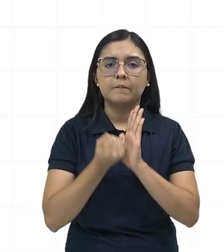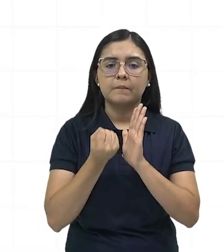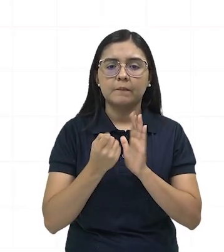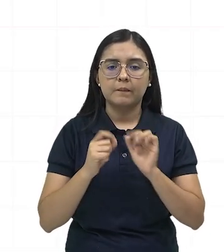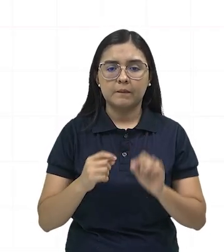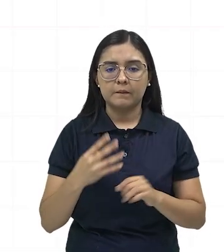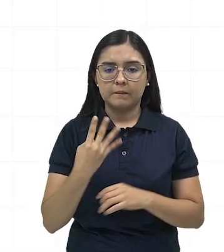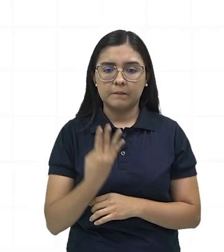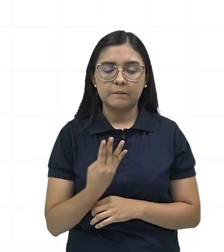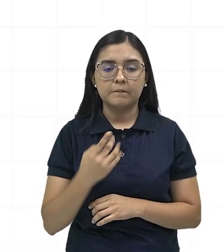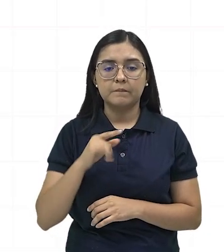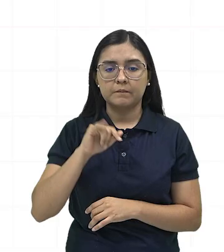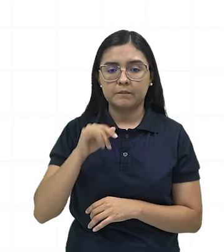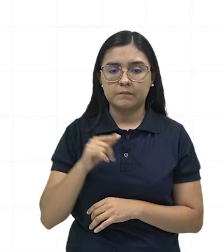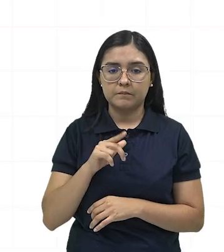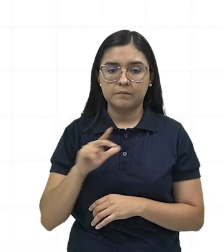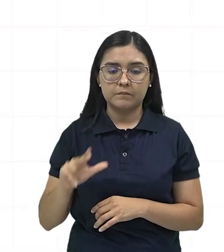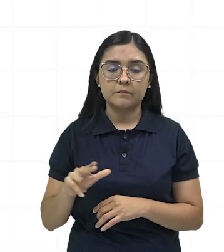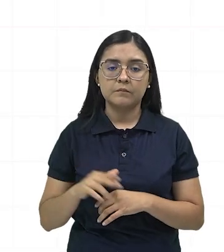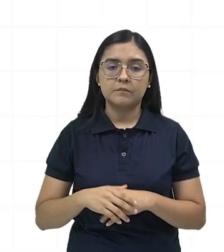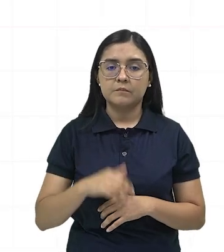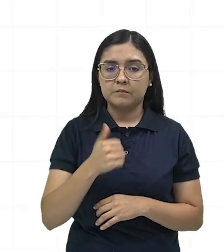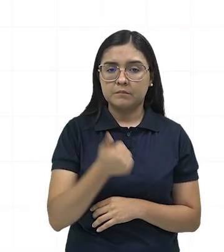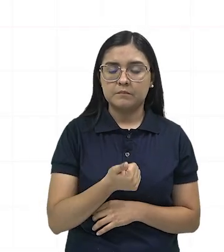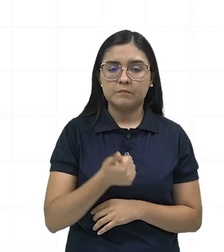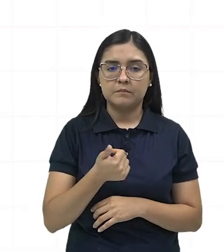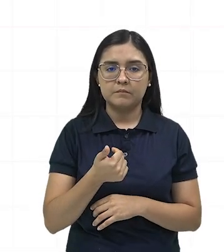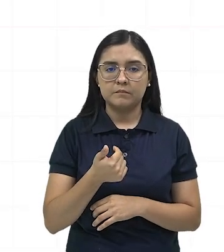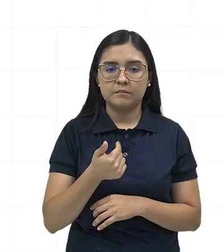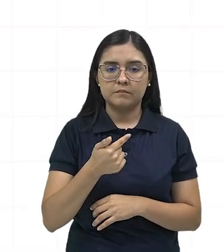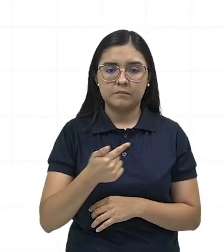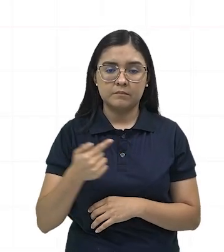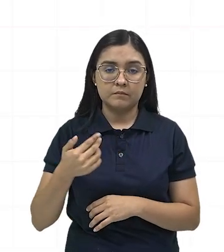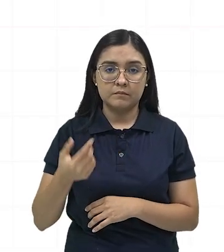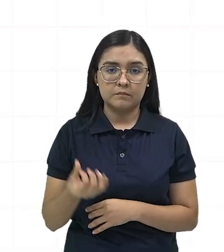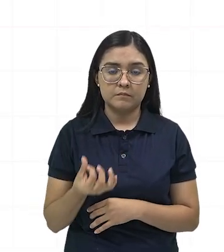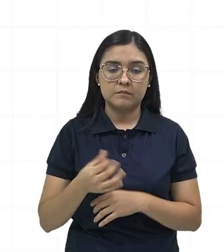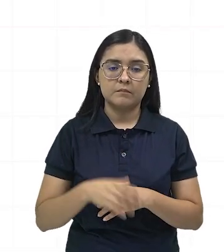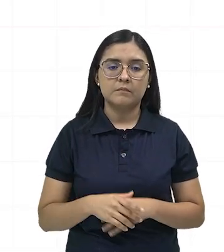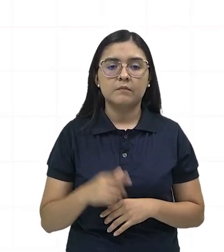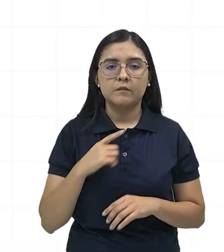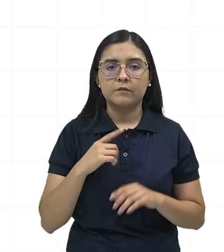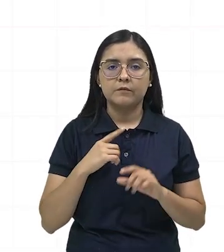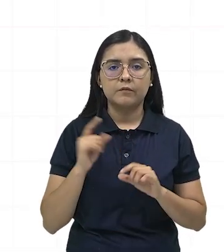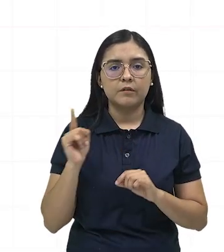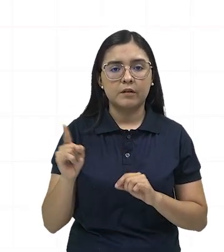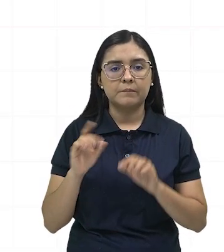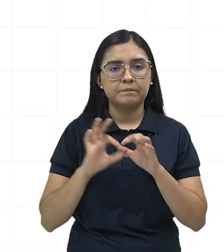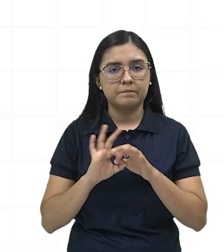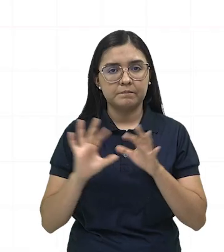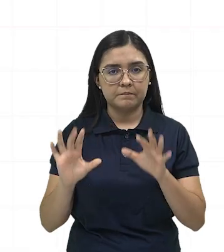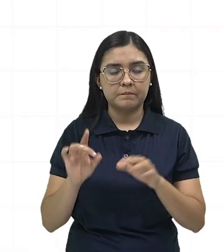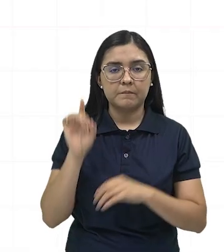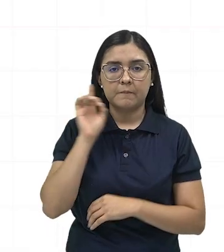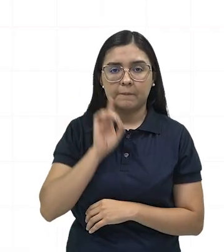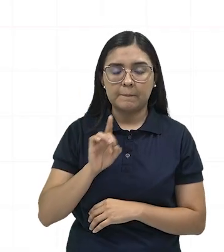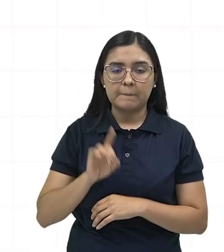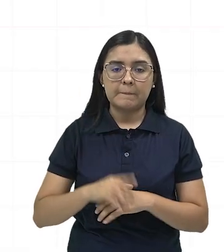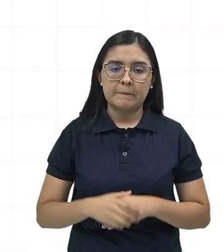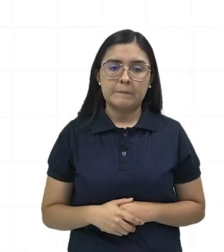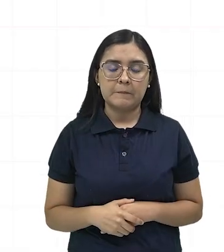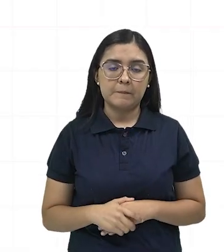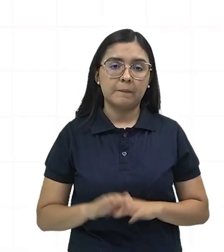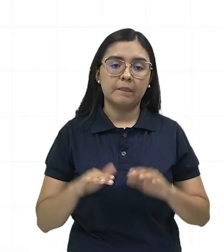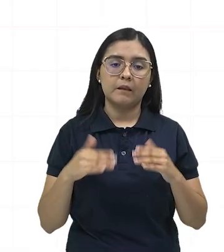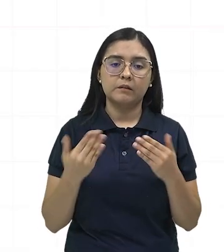de julho de 1776, ou seja, o dia da independência dos Estados Unidos.